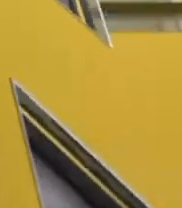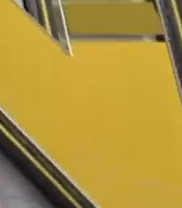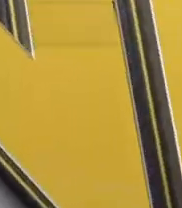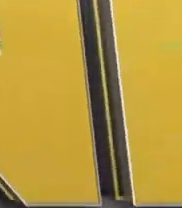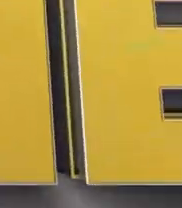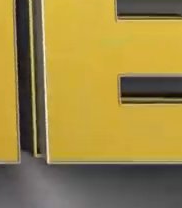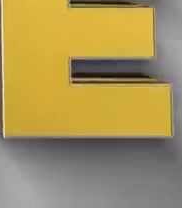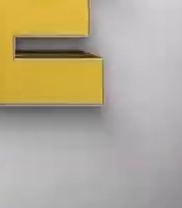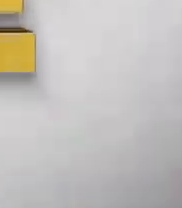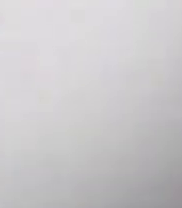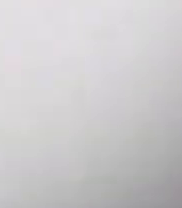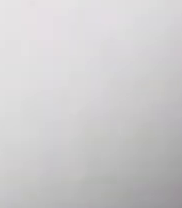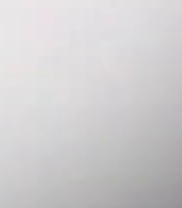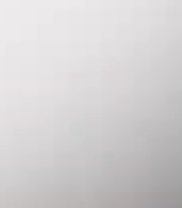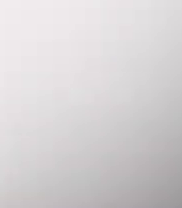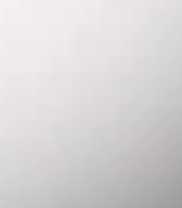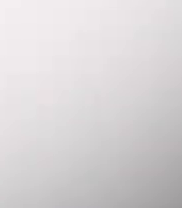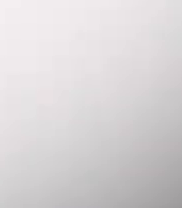E aí